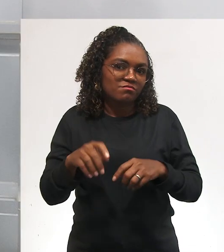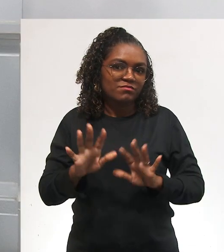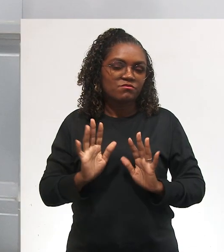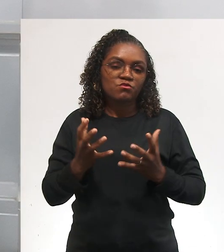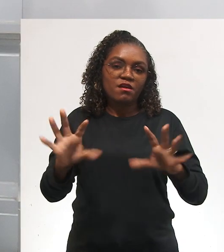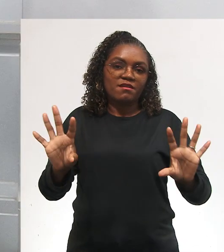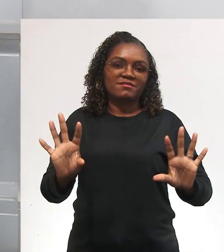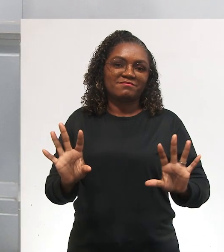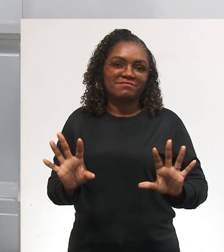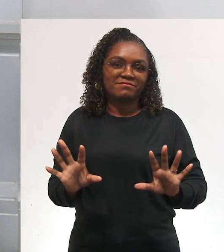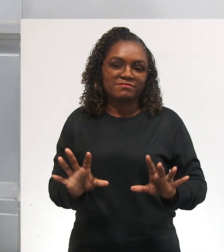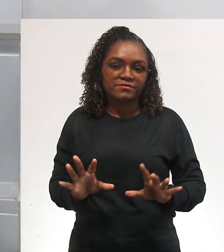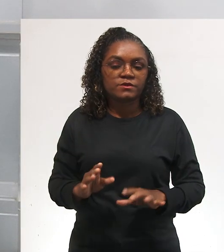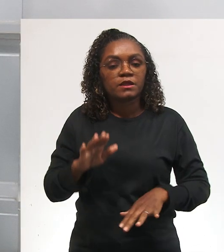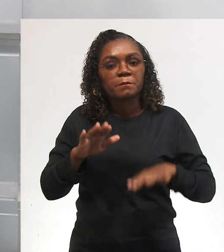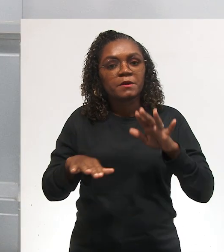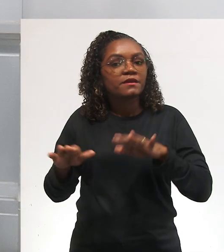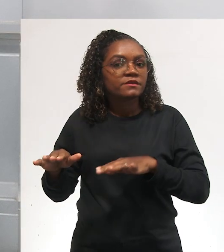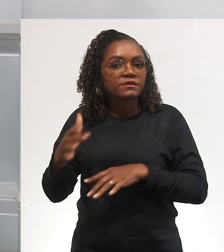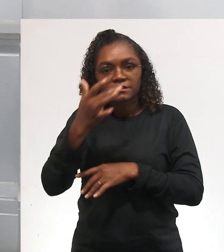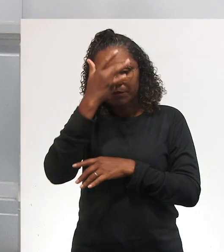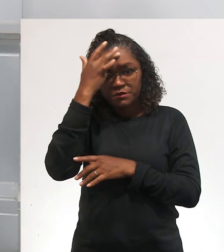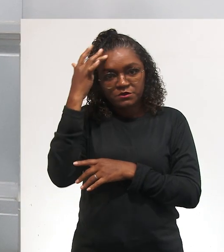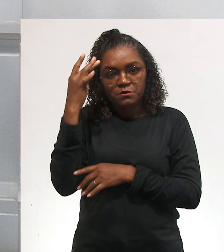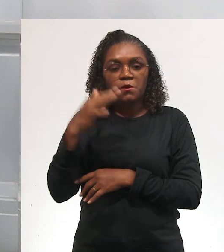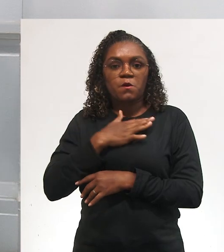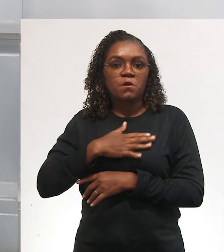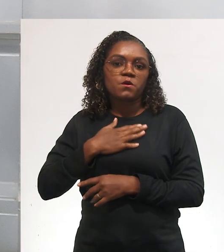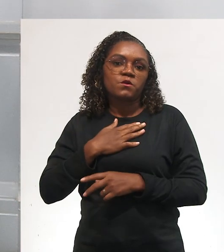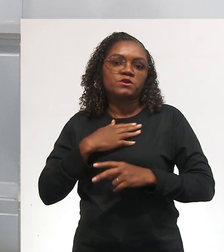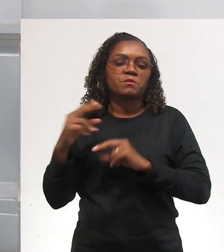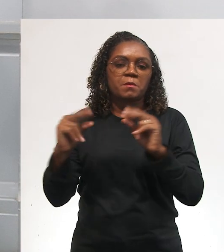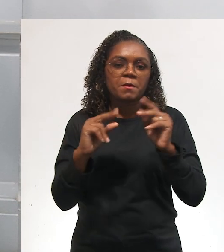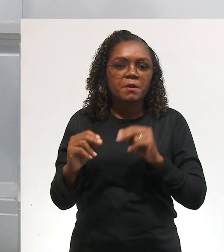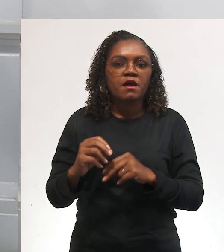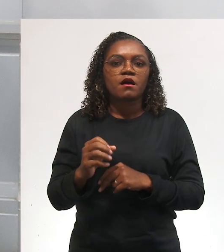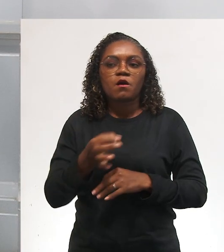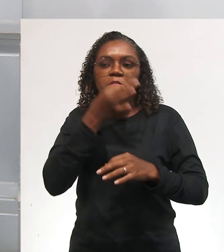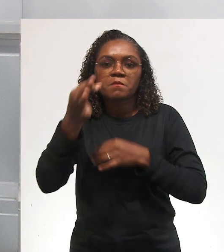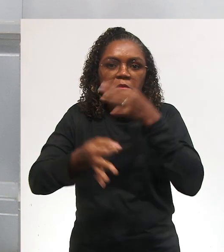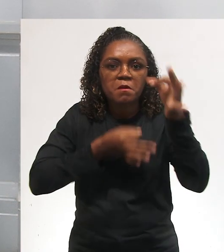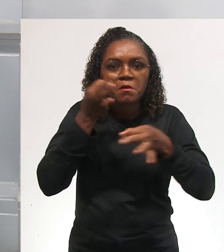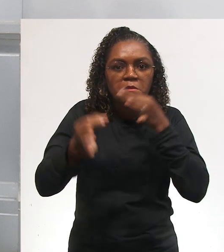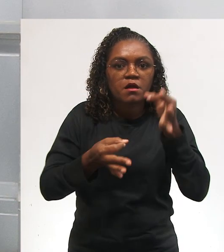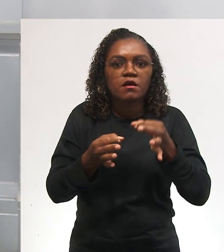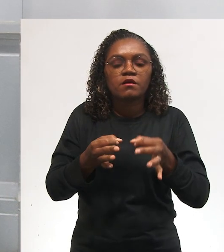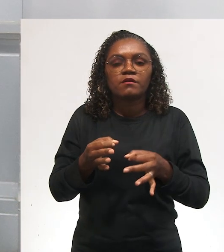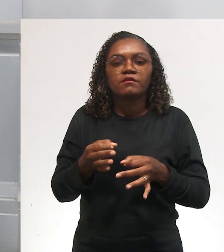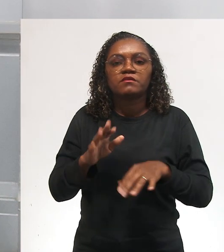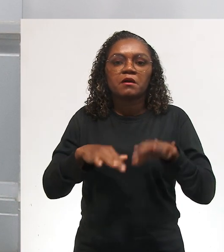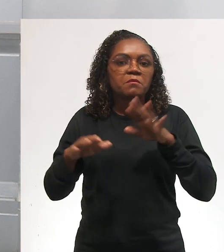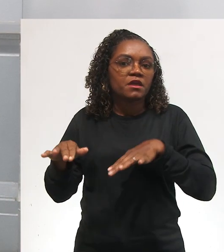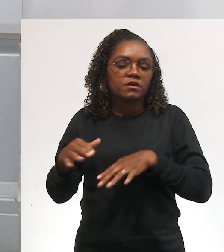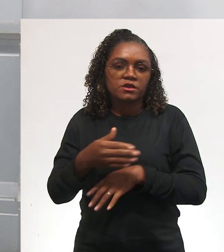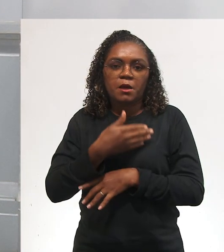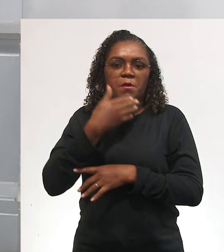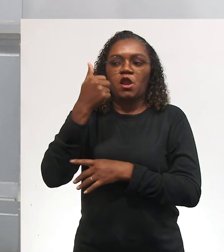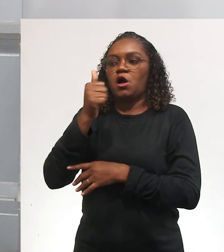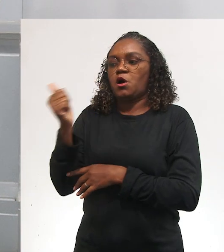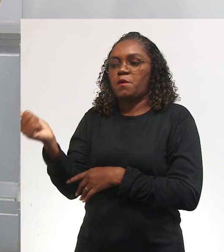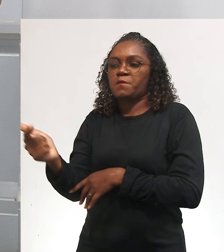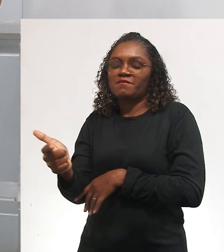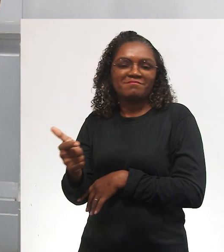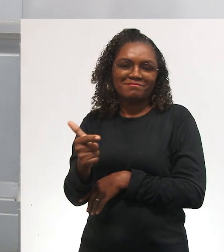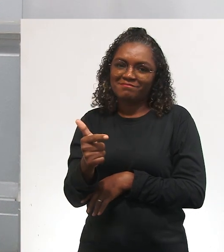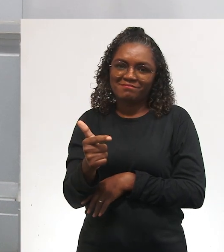nem sempre aqueles que falam mais, eles também necessariamente vão ter as melhores ideias. Então, isso é uma forma de fazer